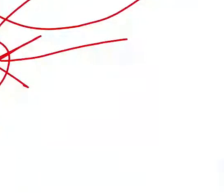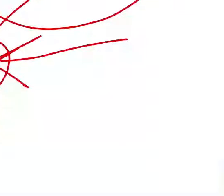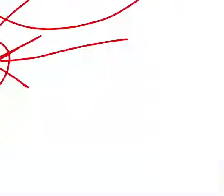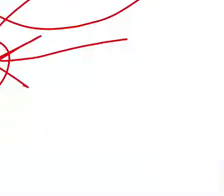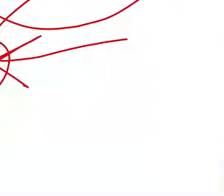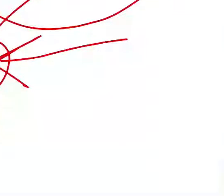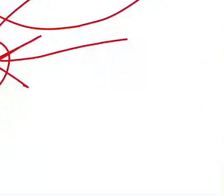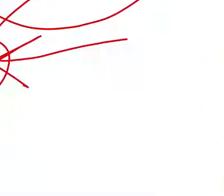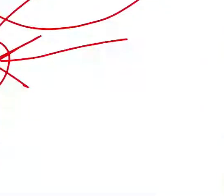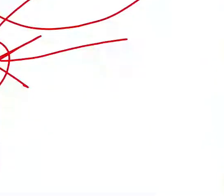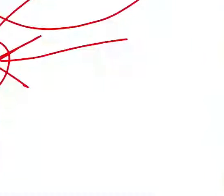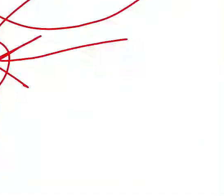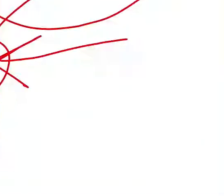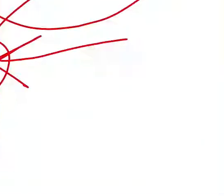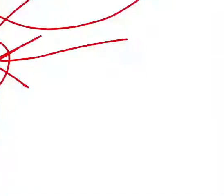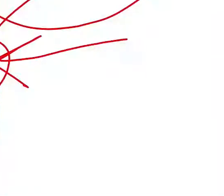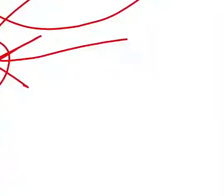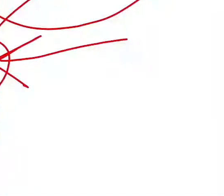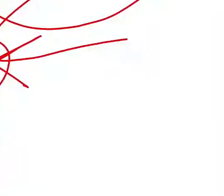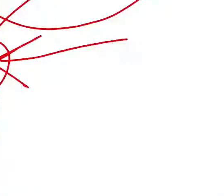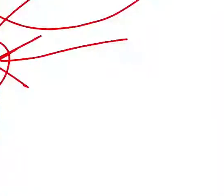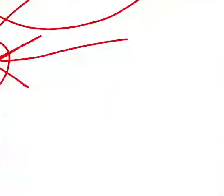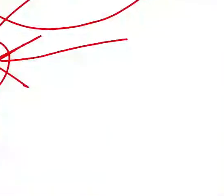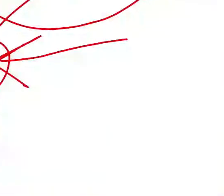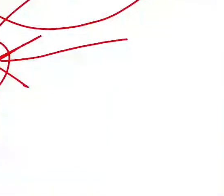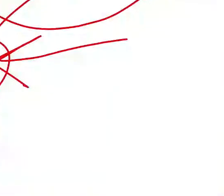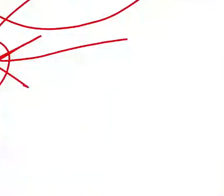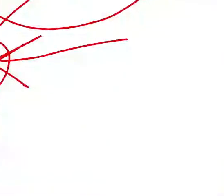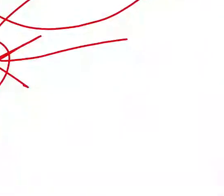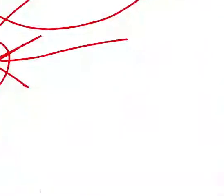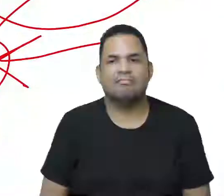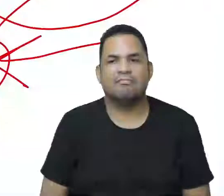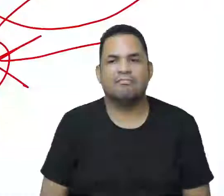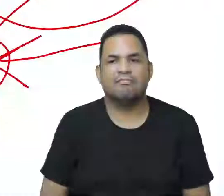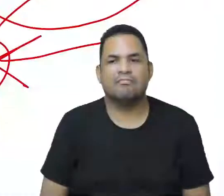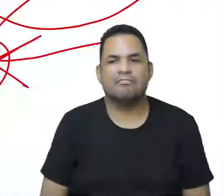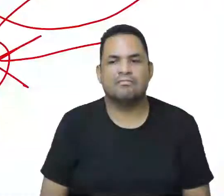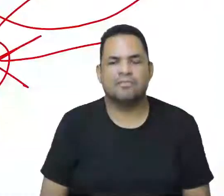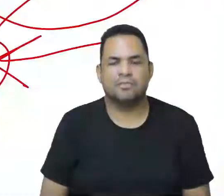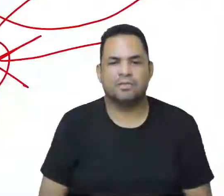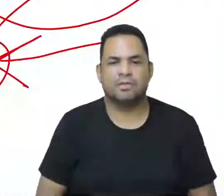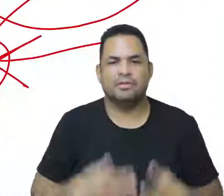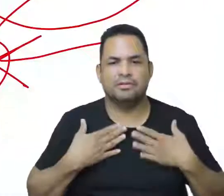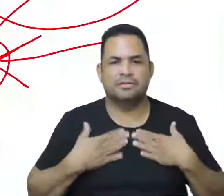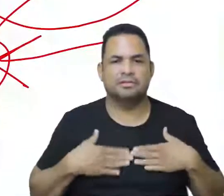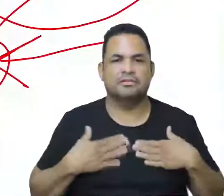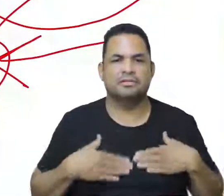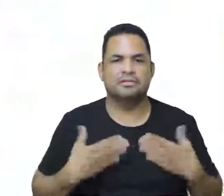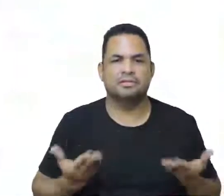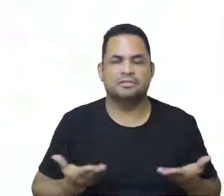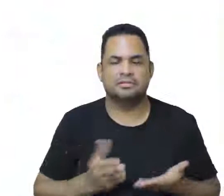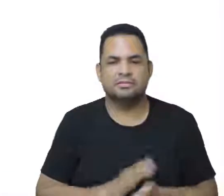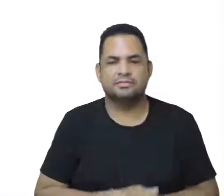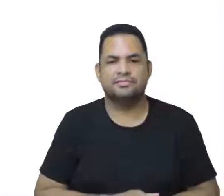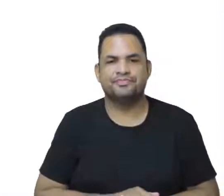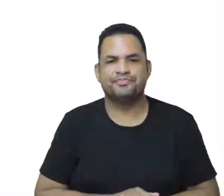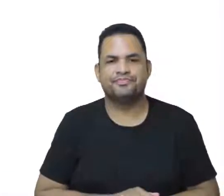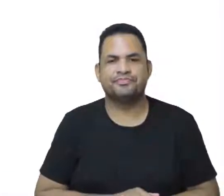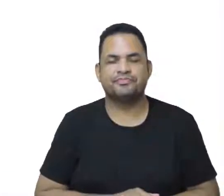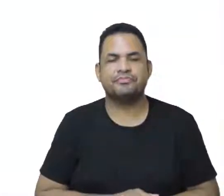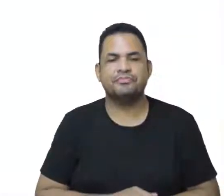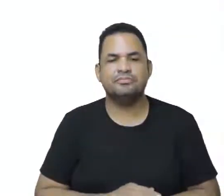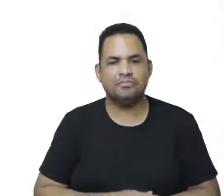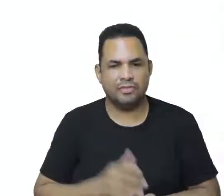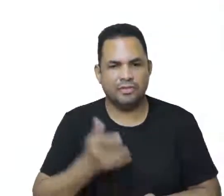Muito fácil mesmo, tá? Tranquilidade que você vai estar muito bem nisso aí. Vamos mais uma